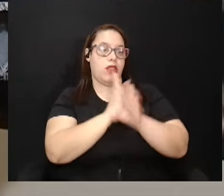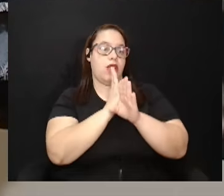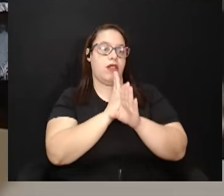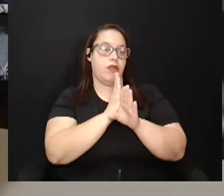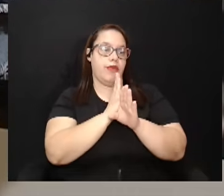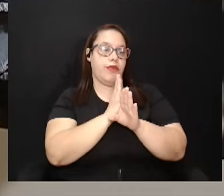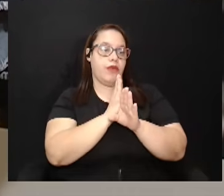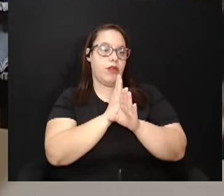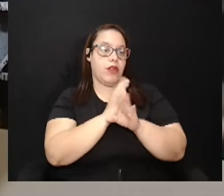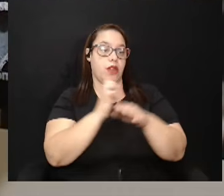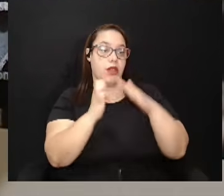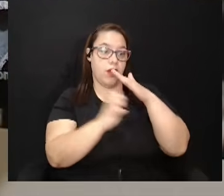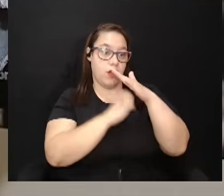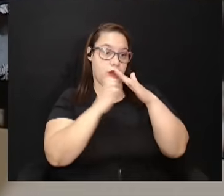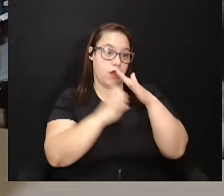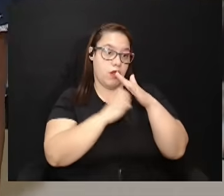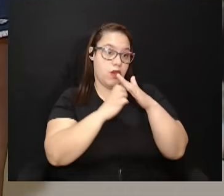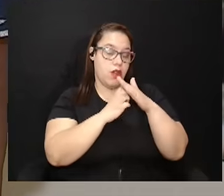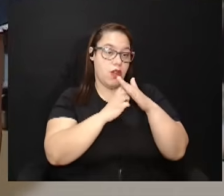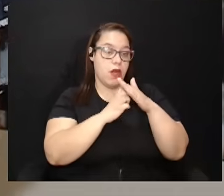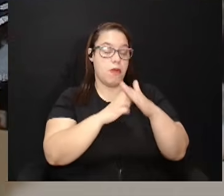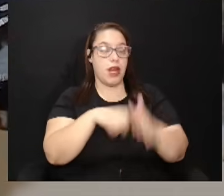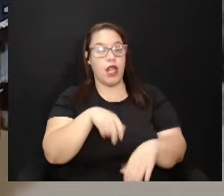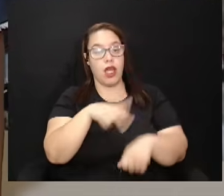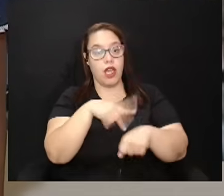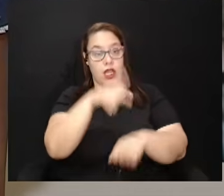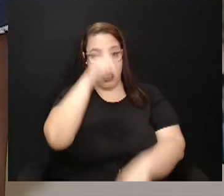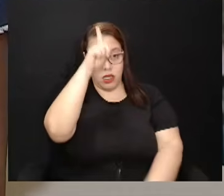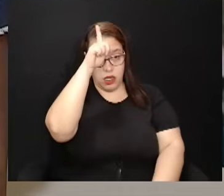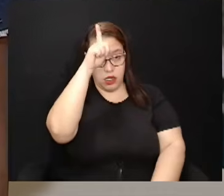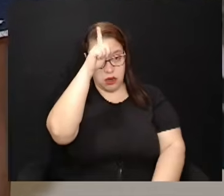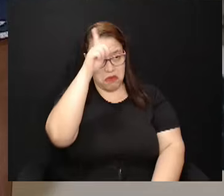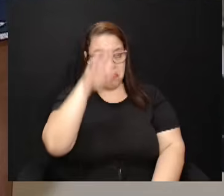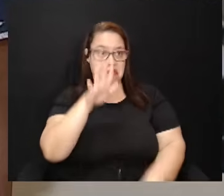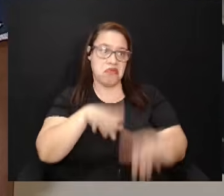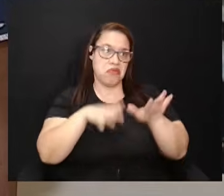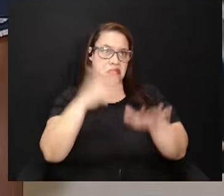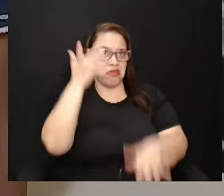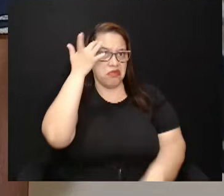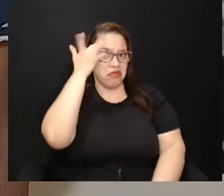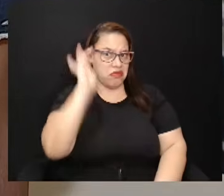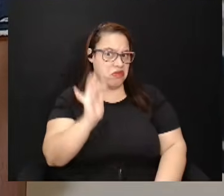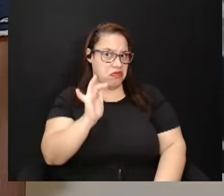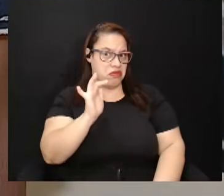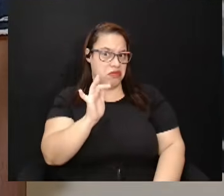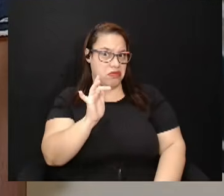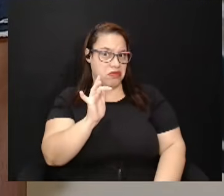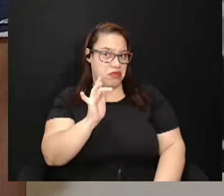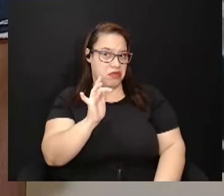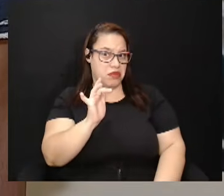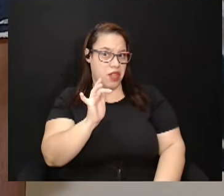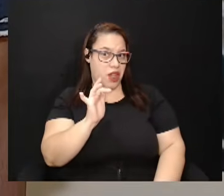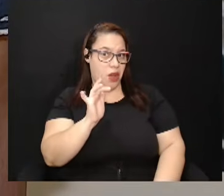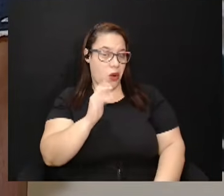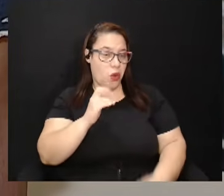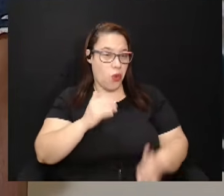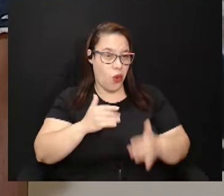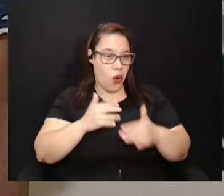de alemães e devo ser, sei lá, né, um dos criolinhos do